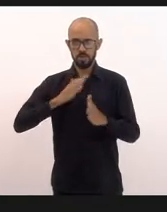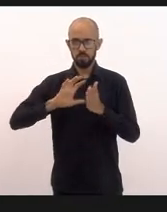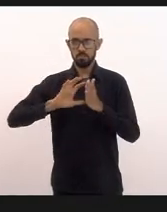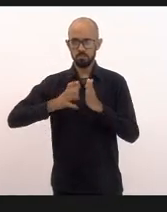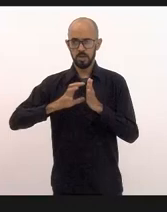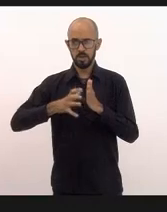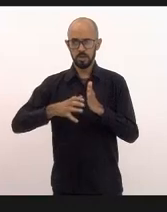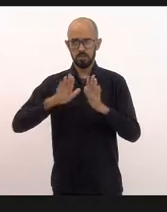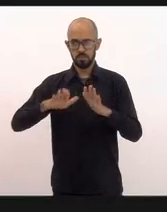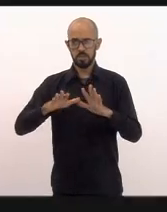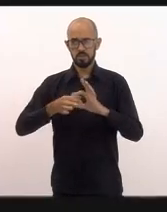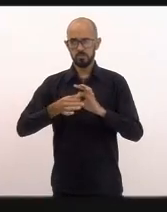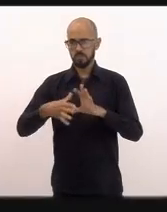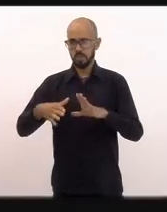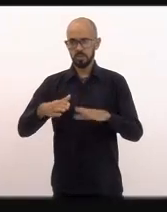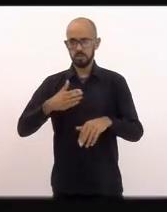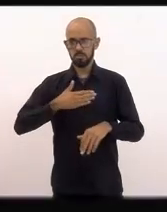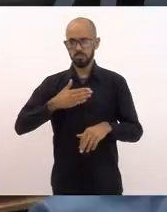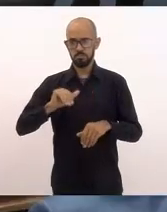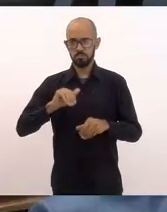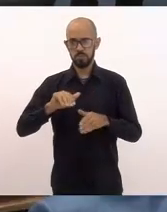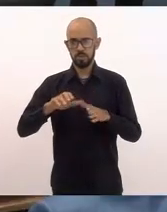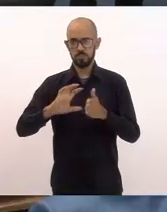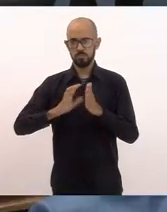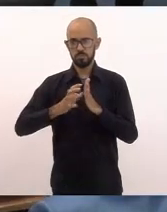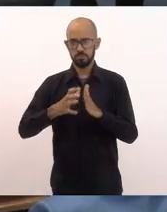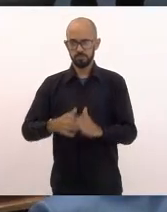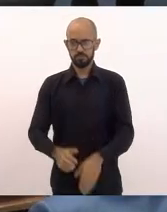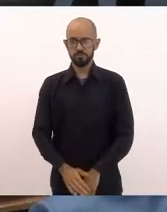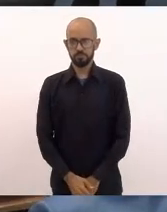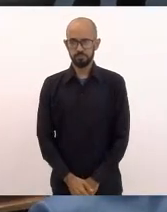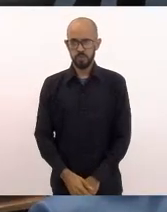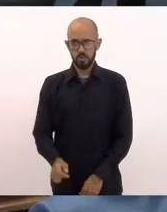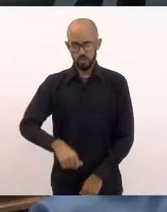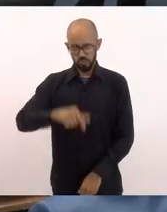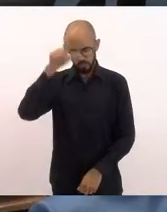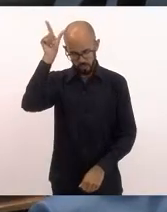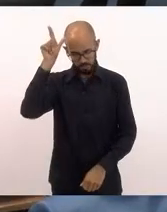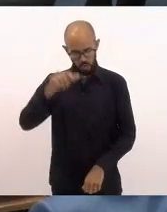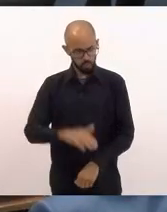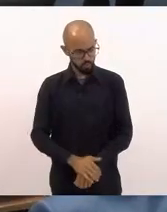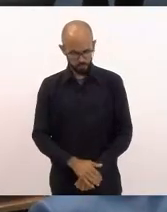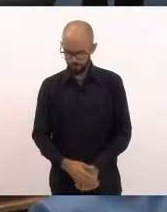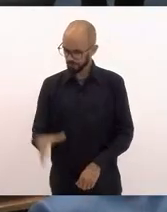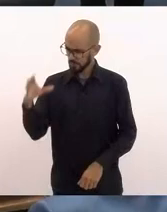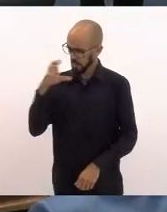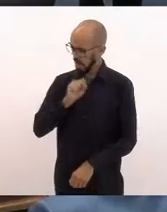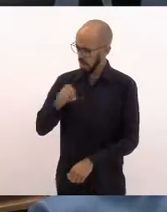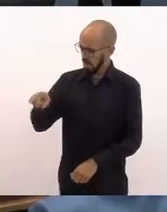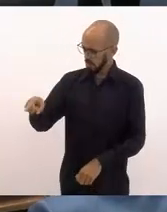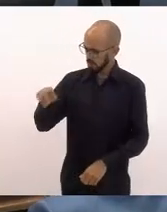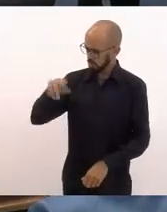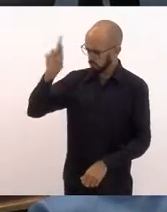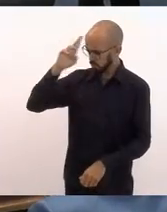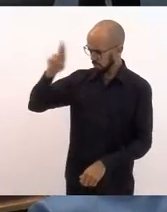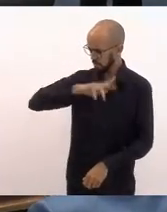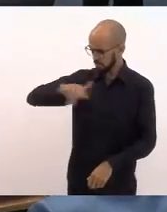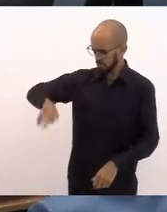pela manutenção do veto. Ok. Obrigado. Deputado Luiz Paulo. Rapidamente, senhor presidente.